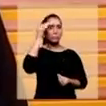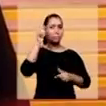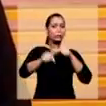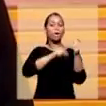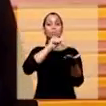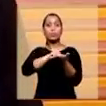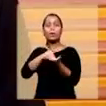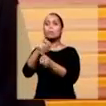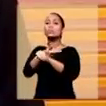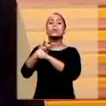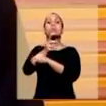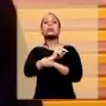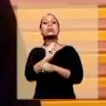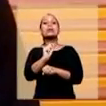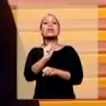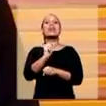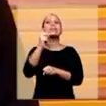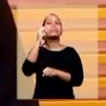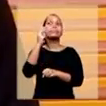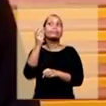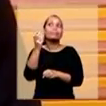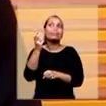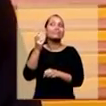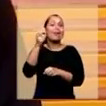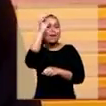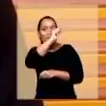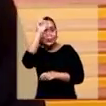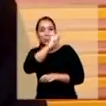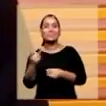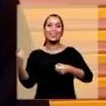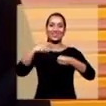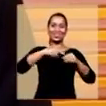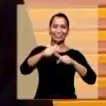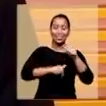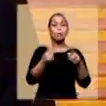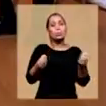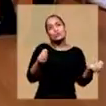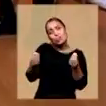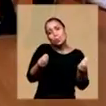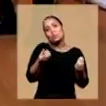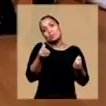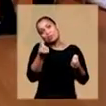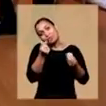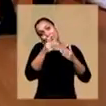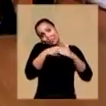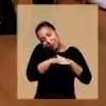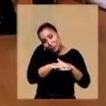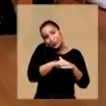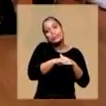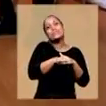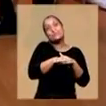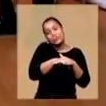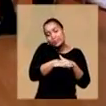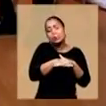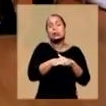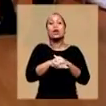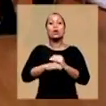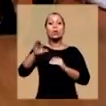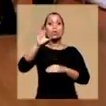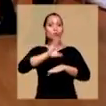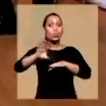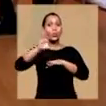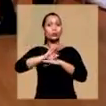do desemprego, busca capacitação profissional para poder voltar à ativa, mas como é preciso economizar, a saída são os